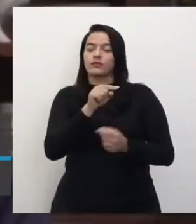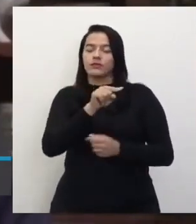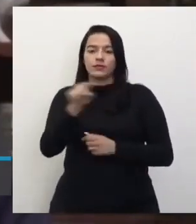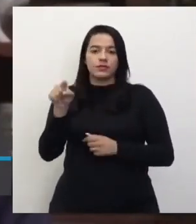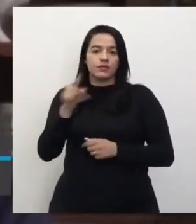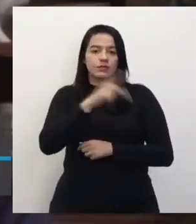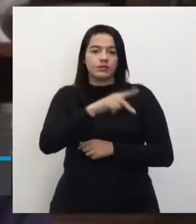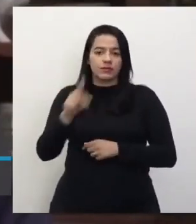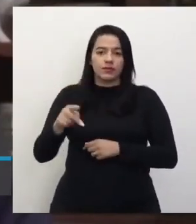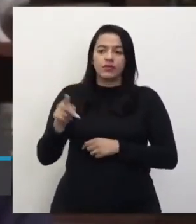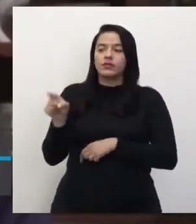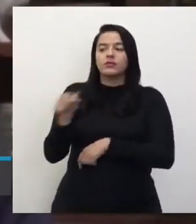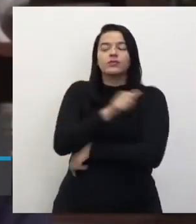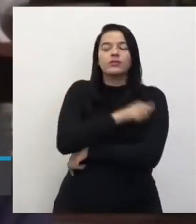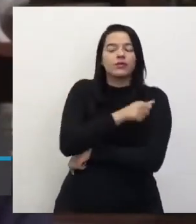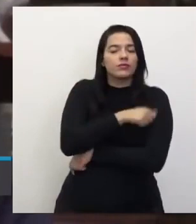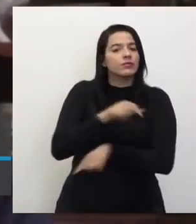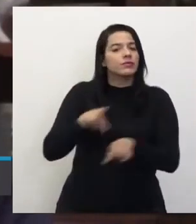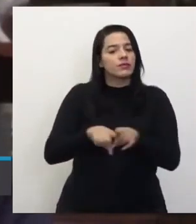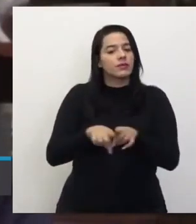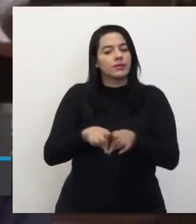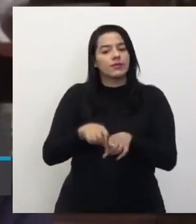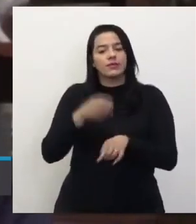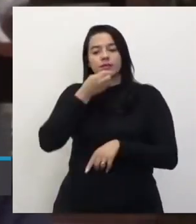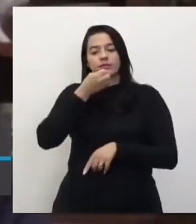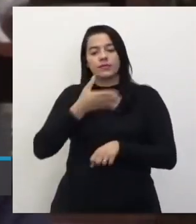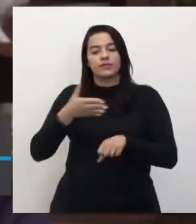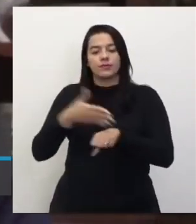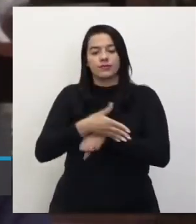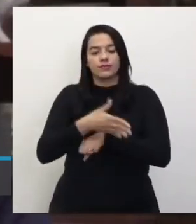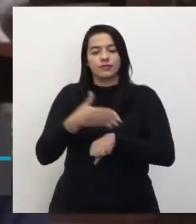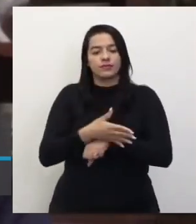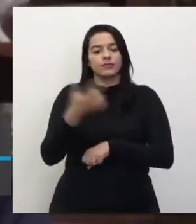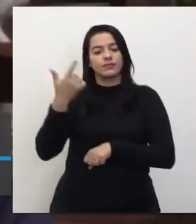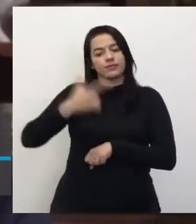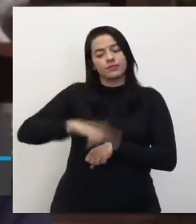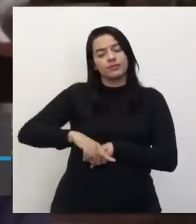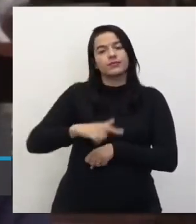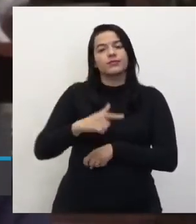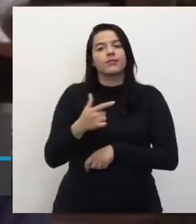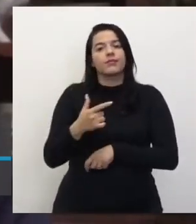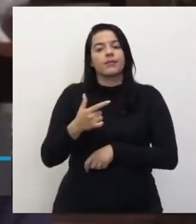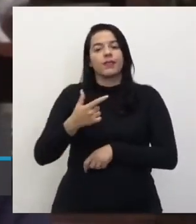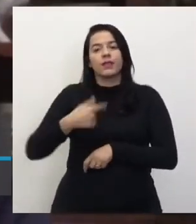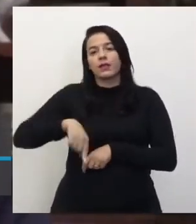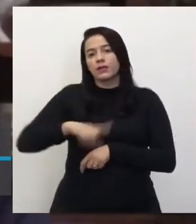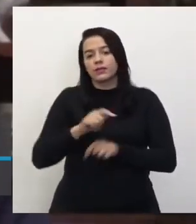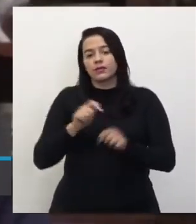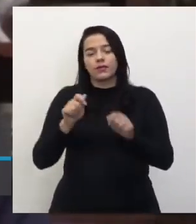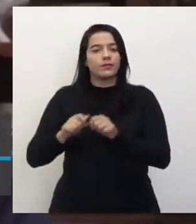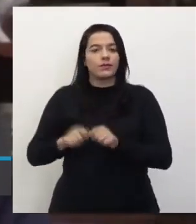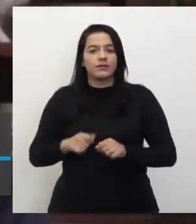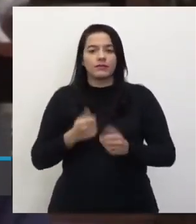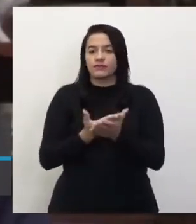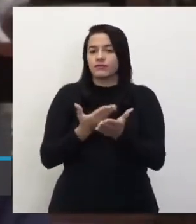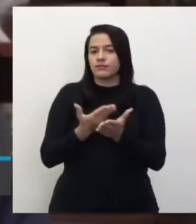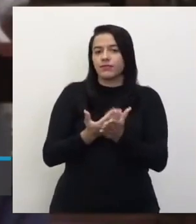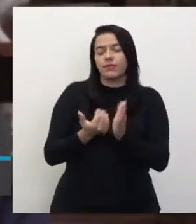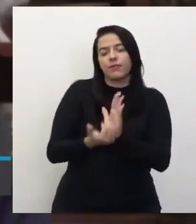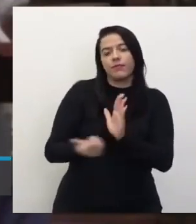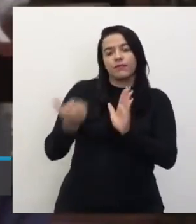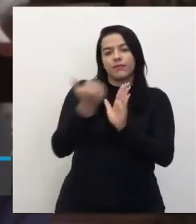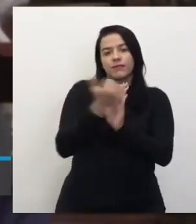Se os alunos também gostaram, importantíssima a participação de todos para que a gente também consiga fazer aulas, né, mais ainda,